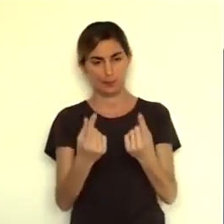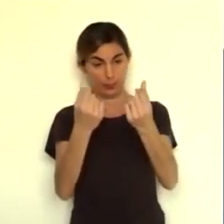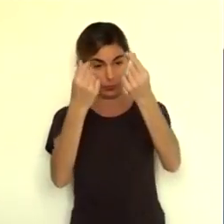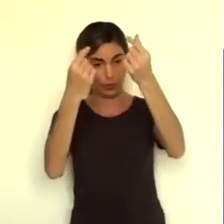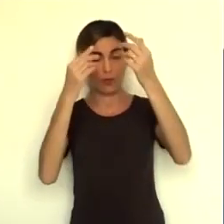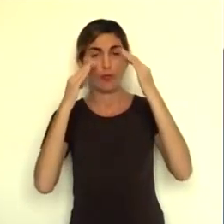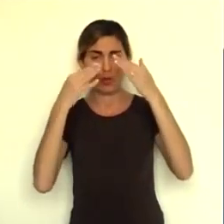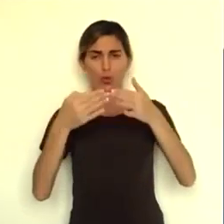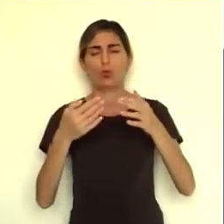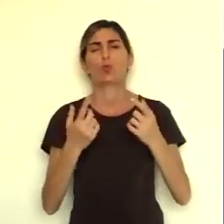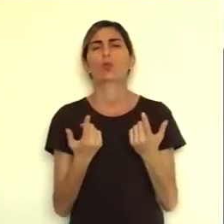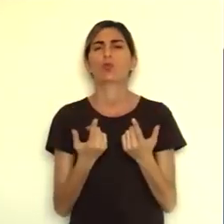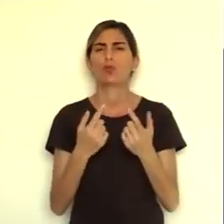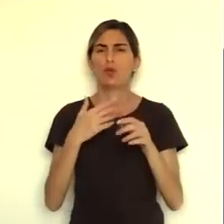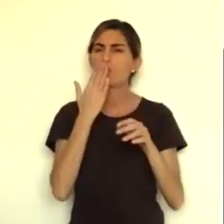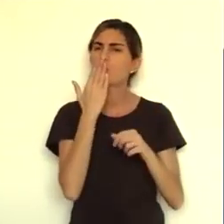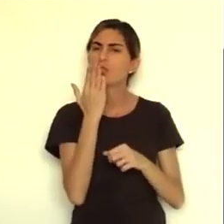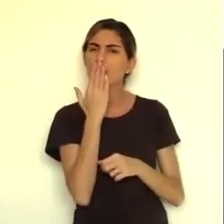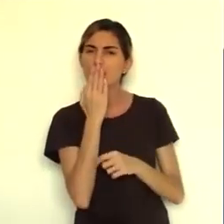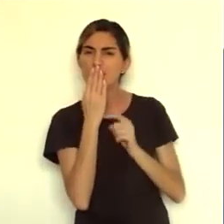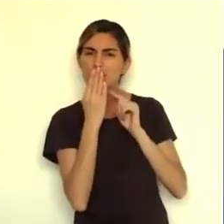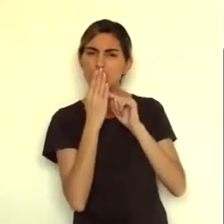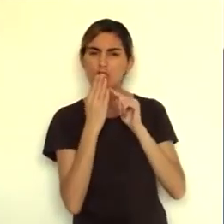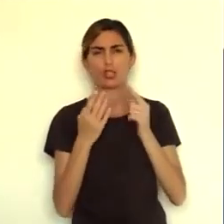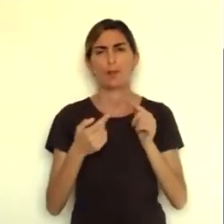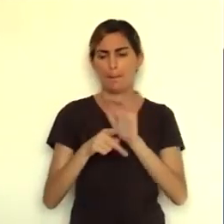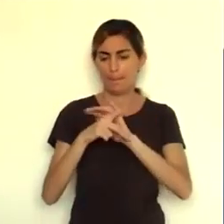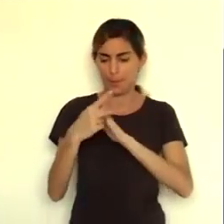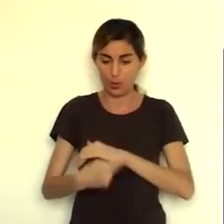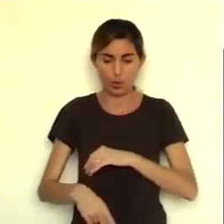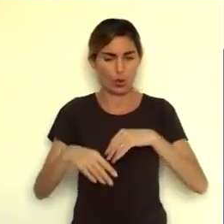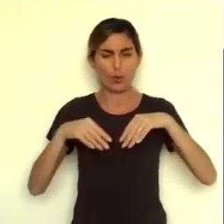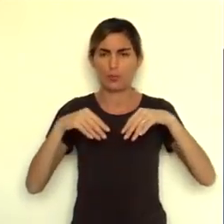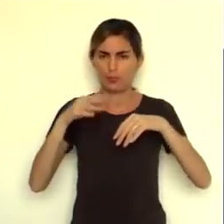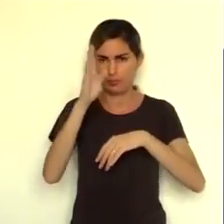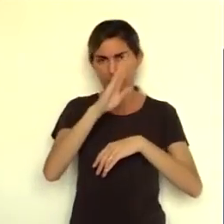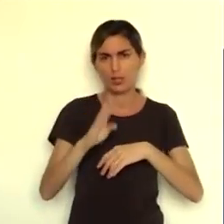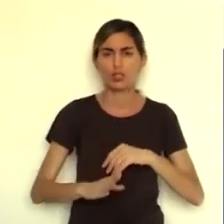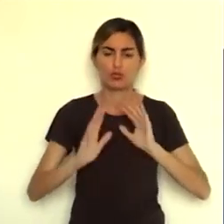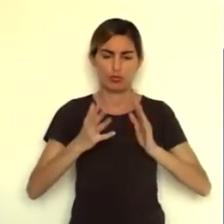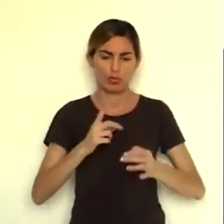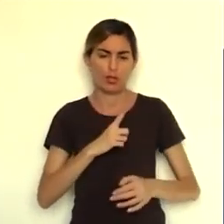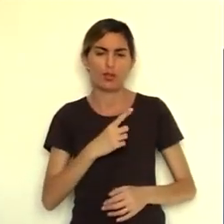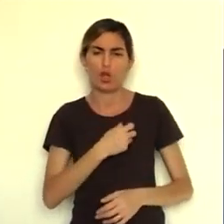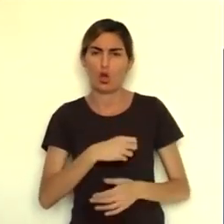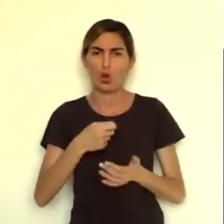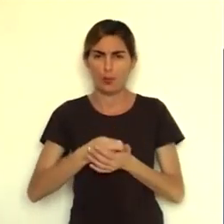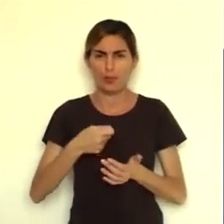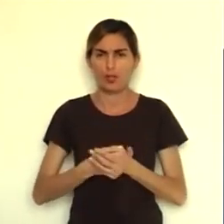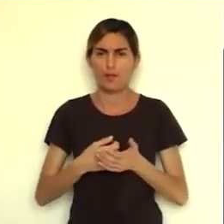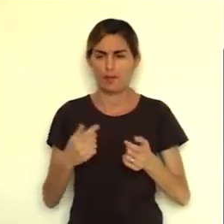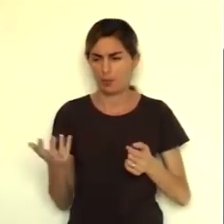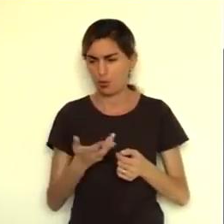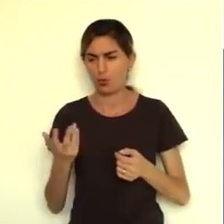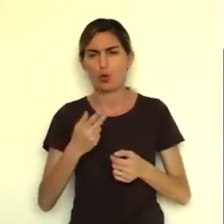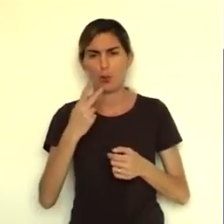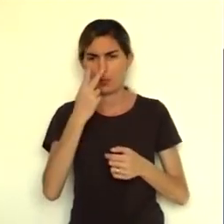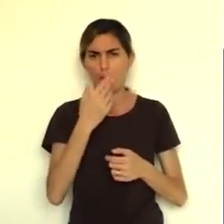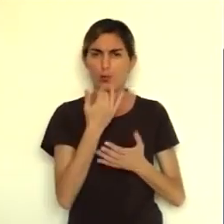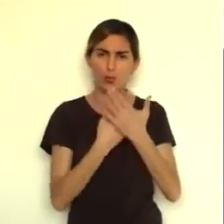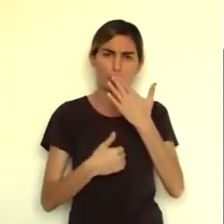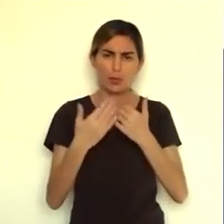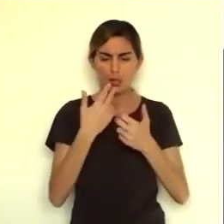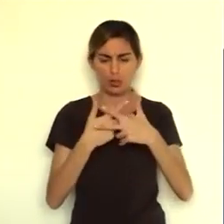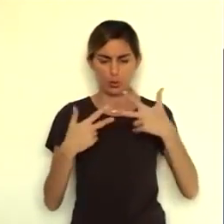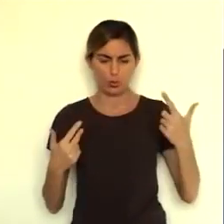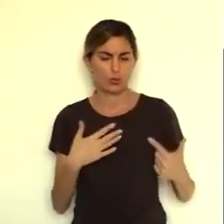processo econômico, uma vez que o indígena que era nativo daqui da terra já tinha essa ligação da produção para atender às